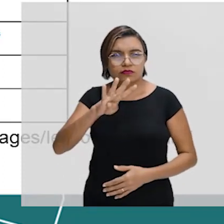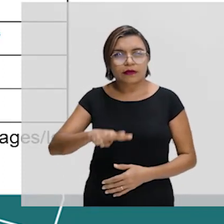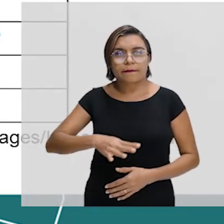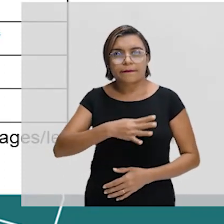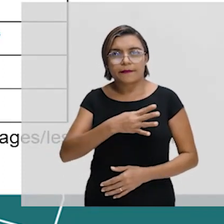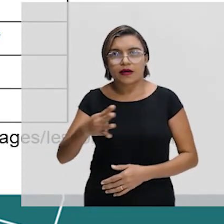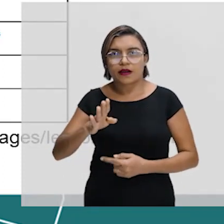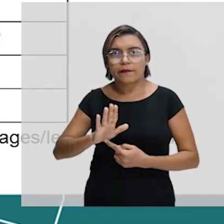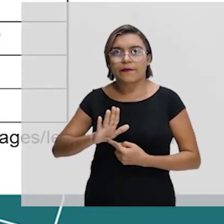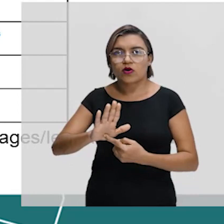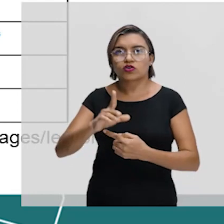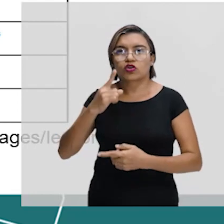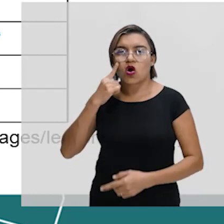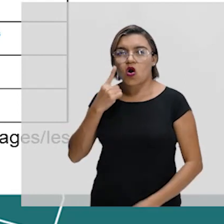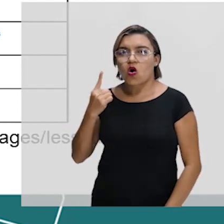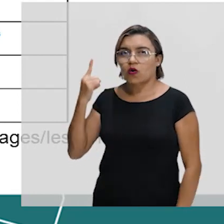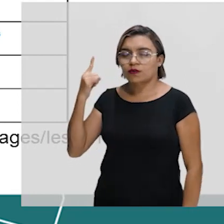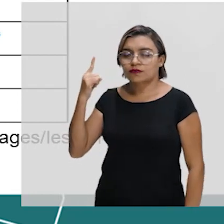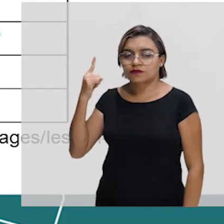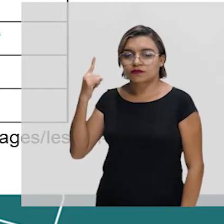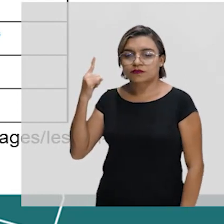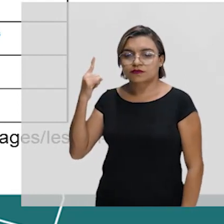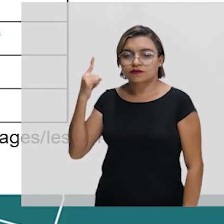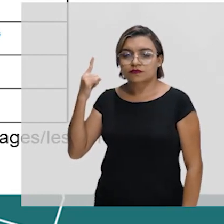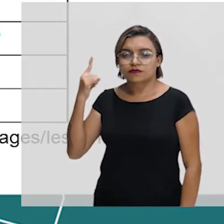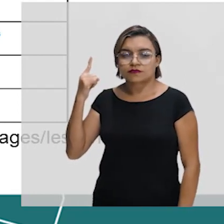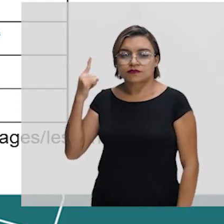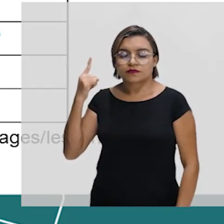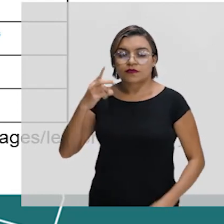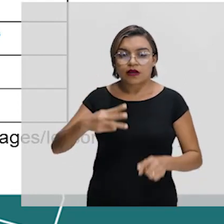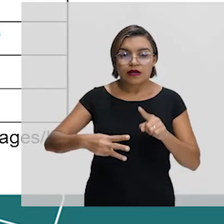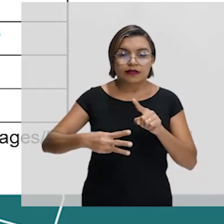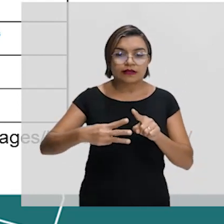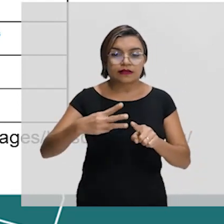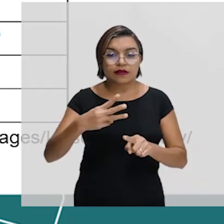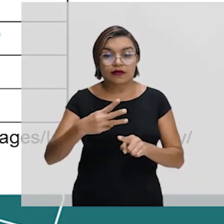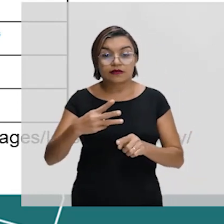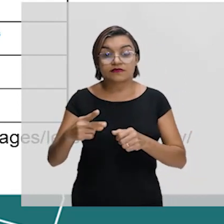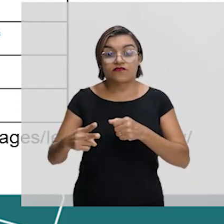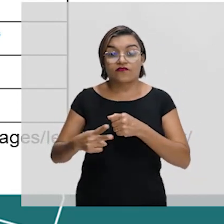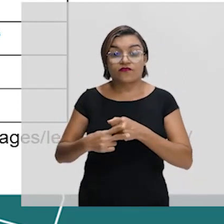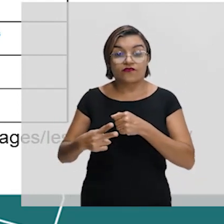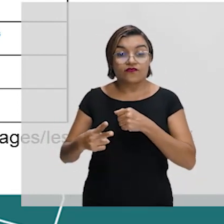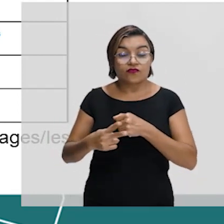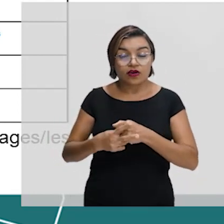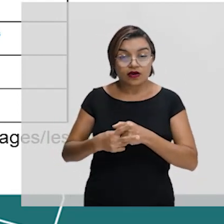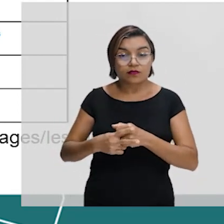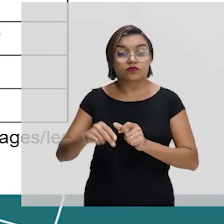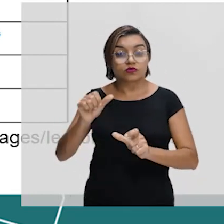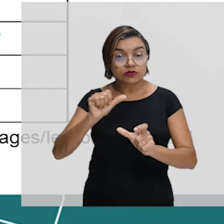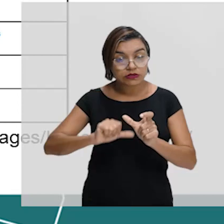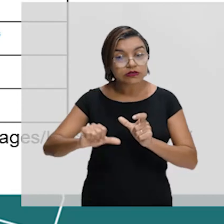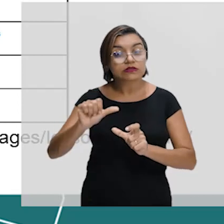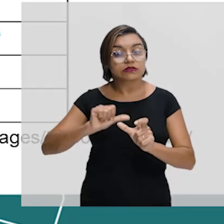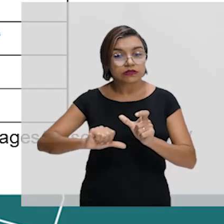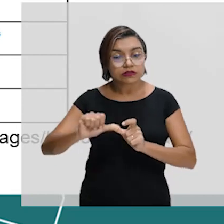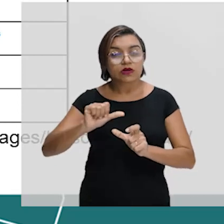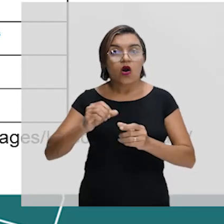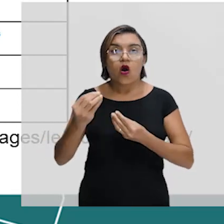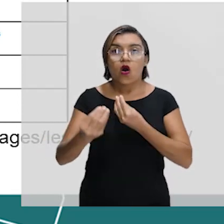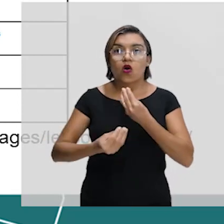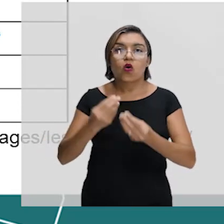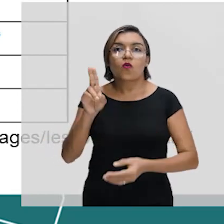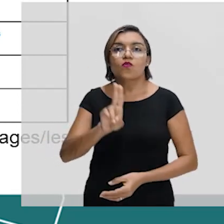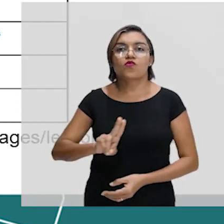finalizar a aula de hoje, eu trouxe um quadro de 3 verbos irregulares, como que se conjuga